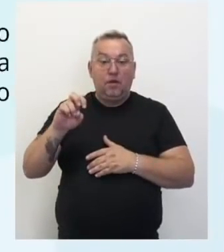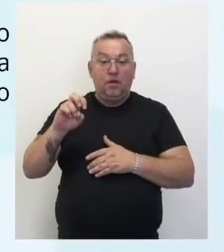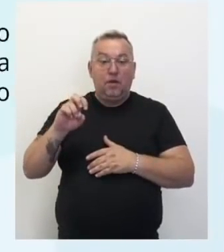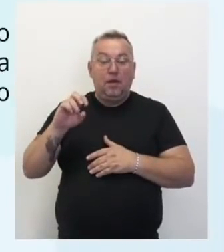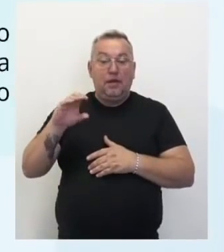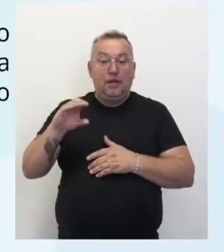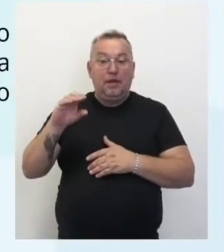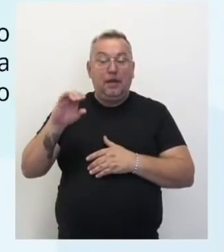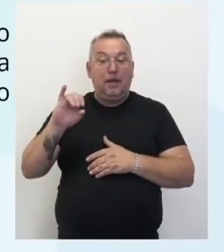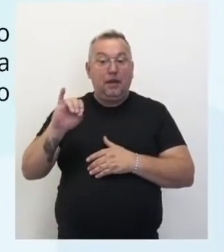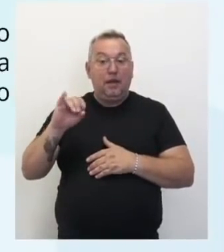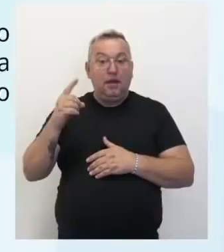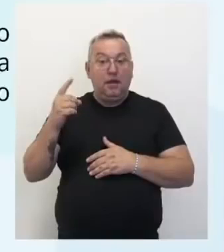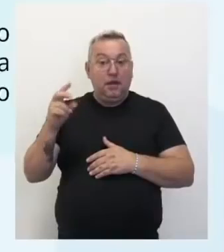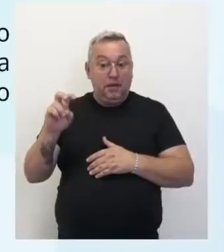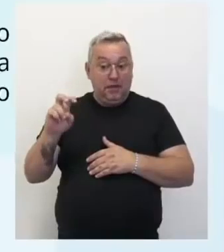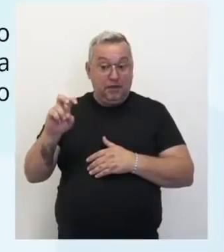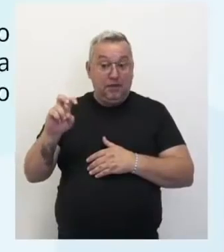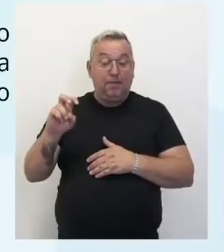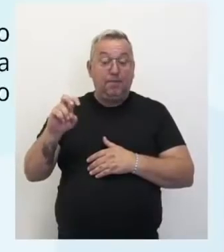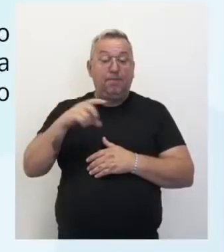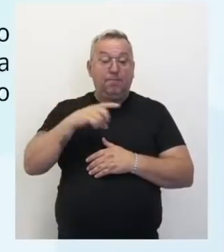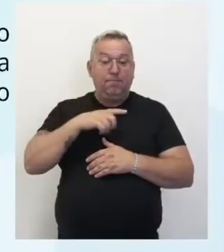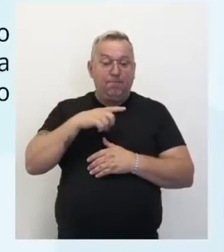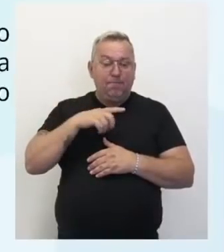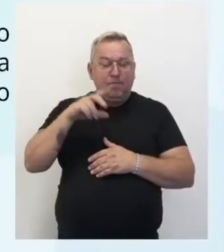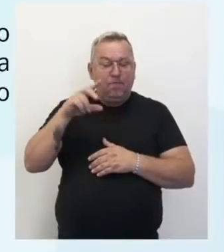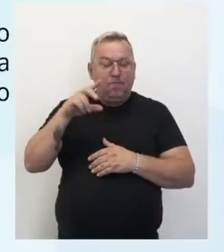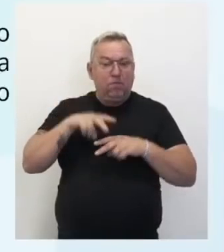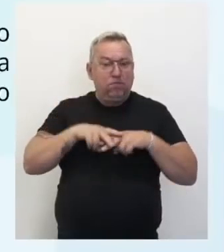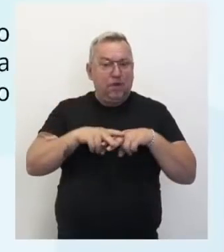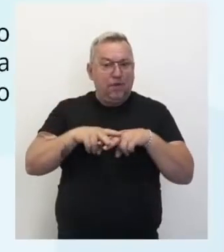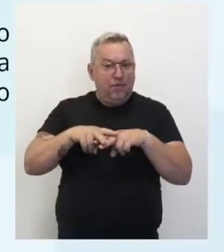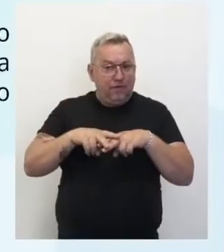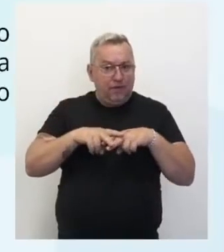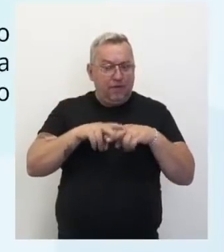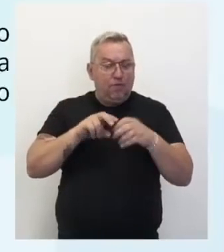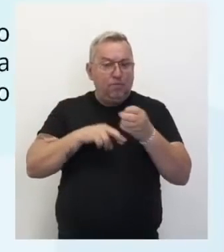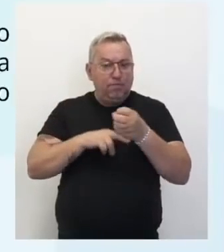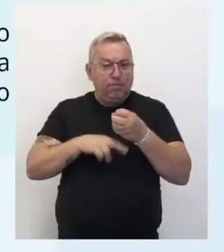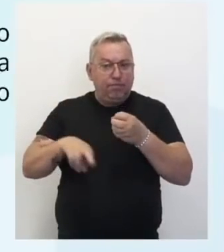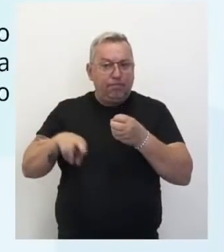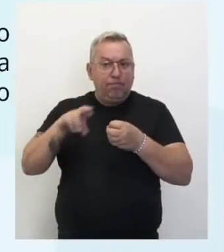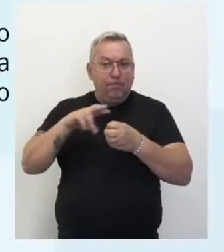EF05CI15, né? Então, ela está recapitulando ali